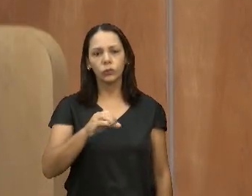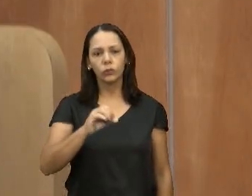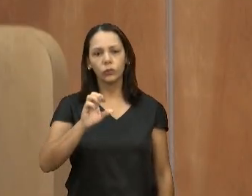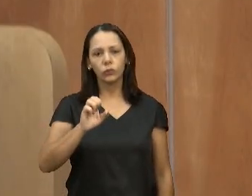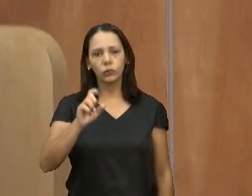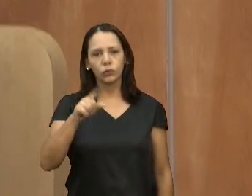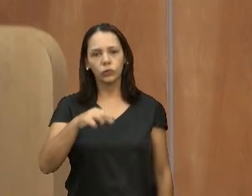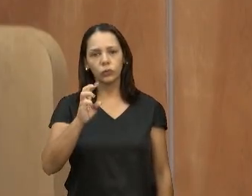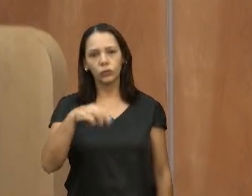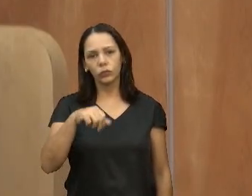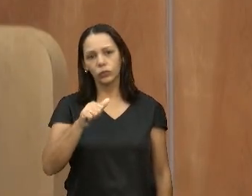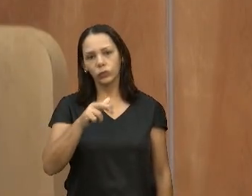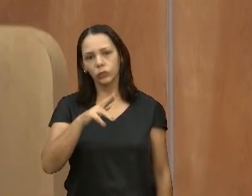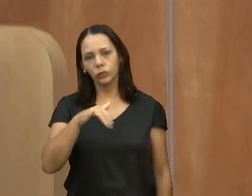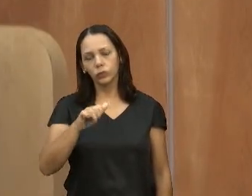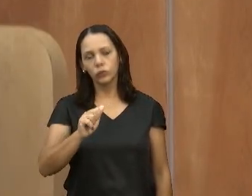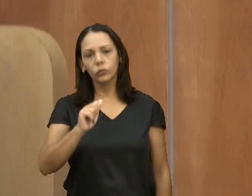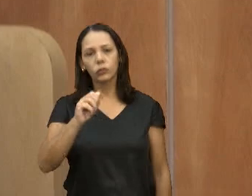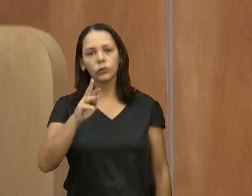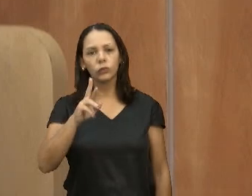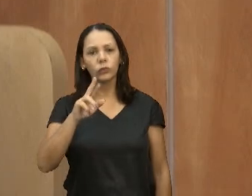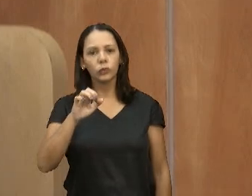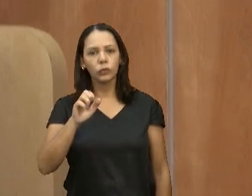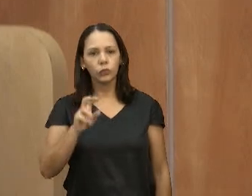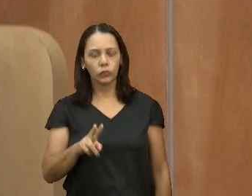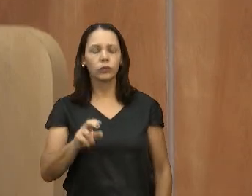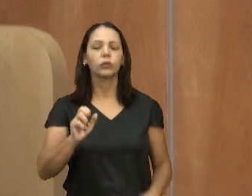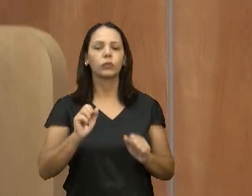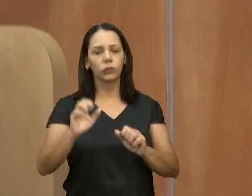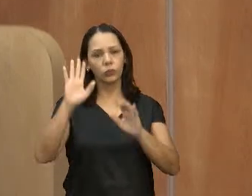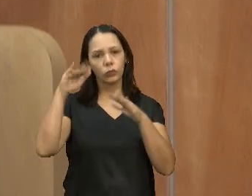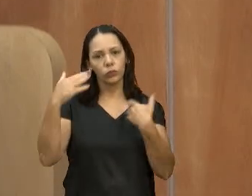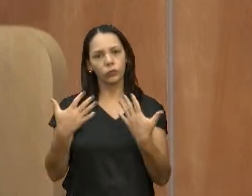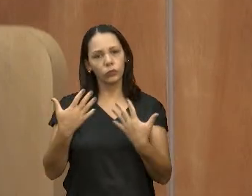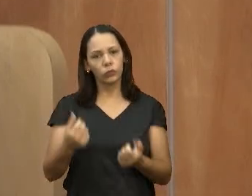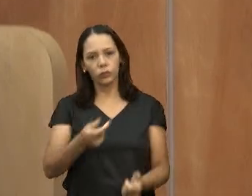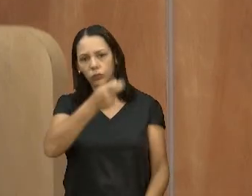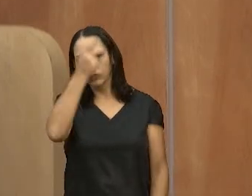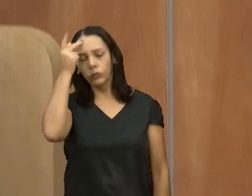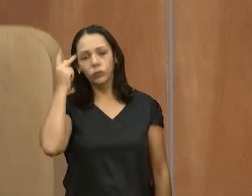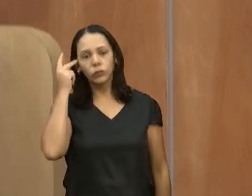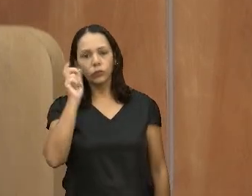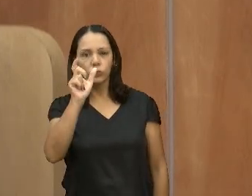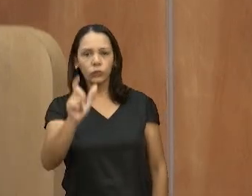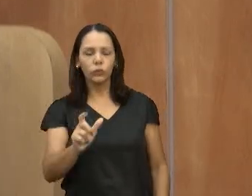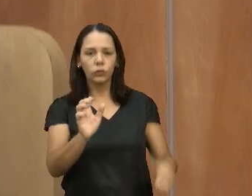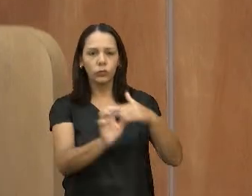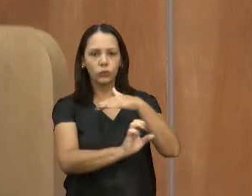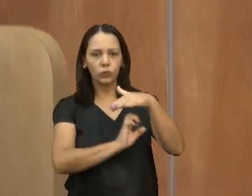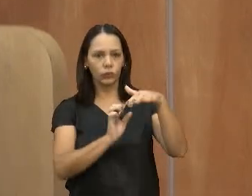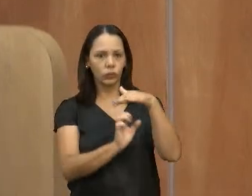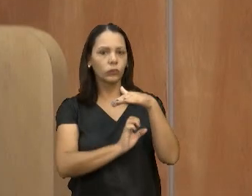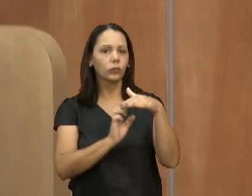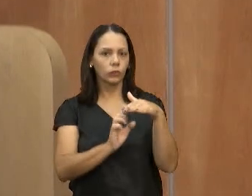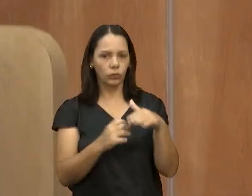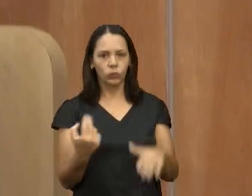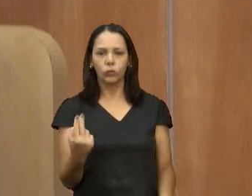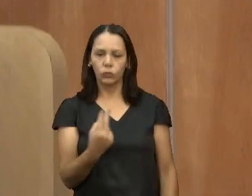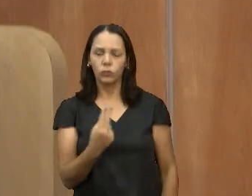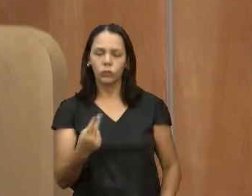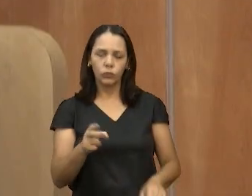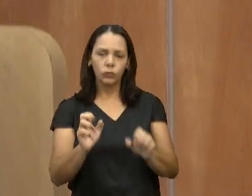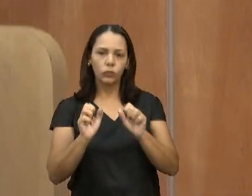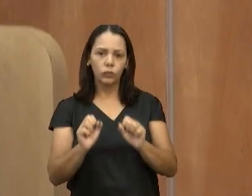Podem ser homenageadas pessoas jurídicas e físicas que, durante o ano, tenham se destacado de várias formas